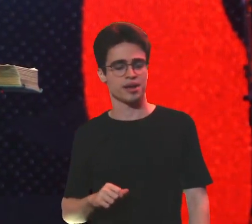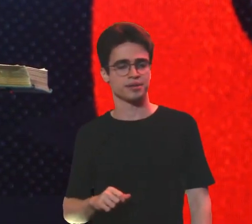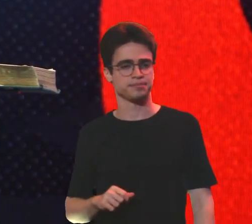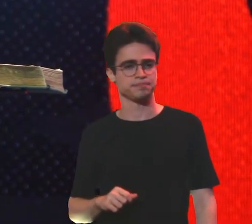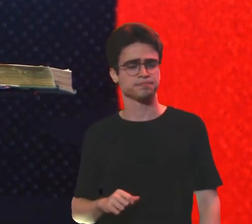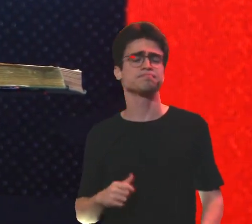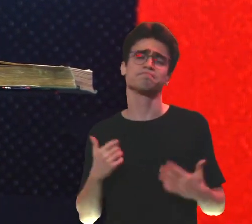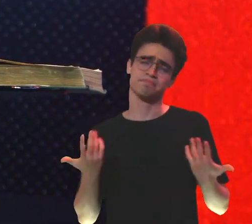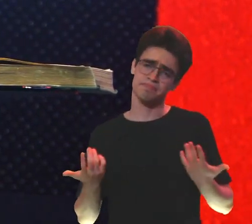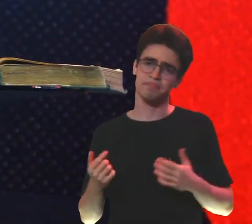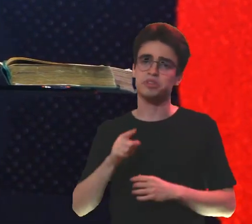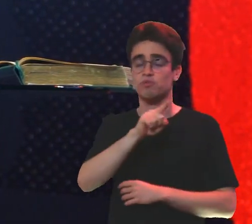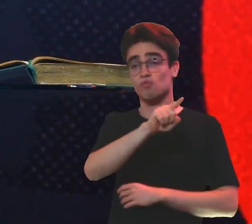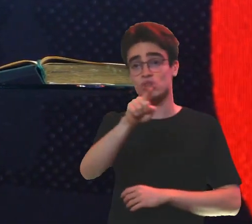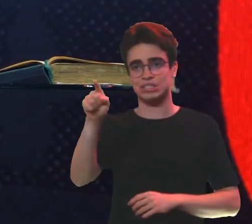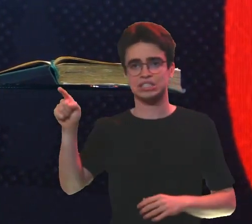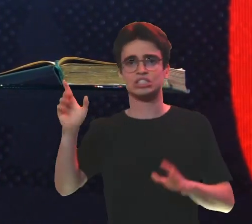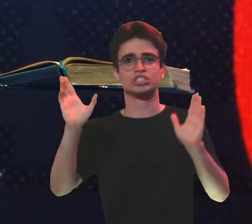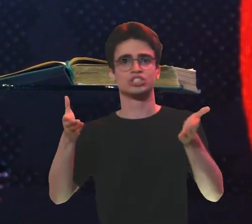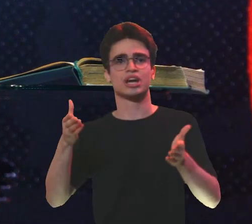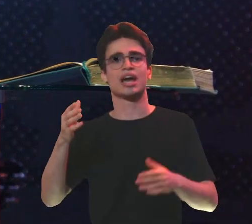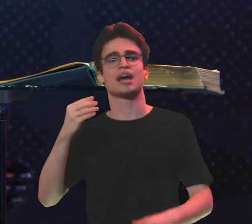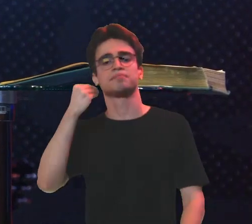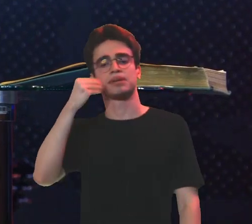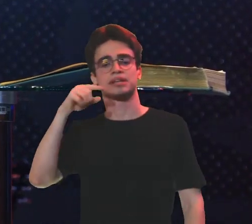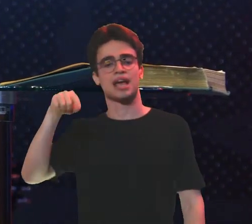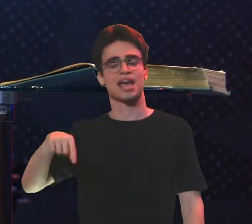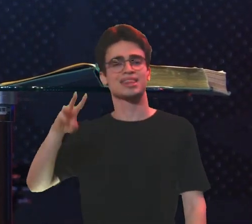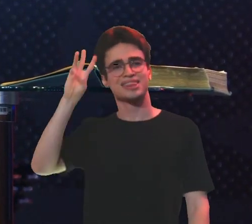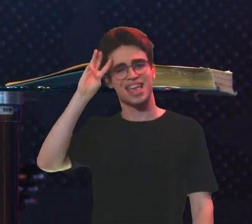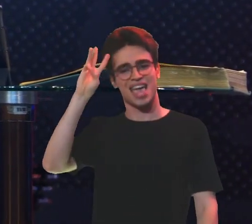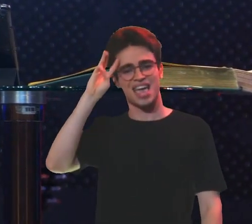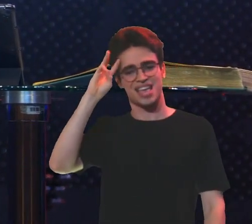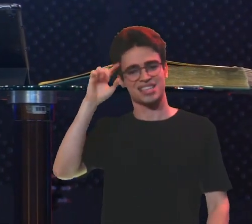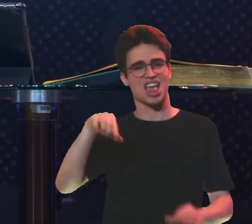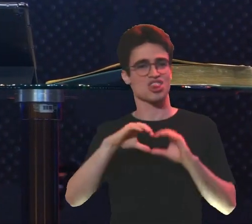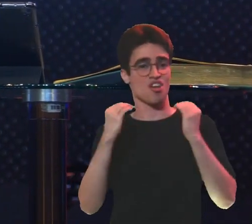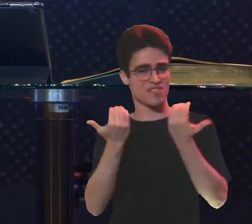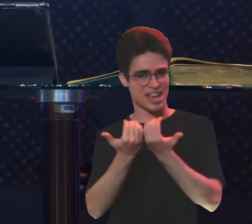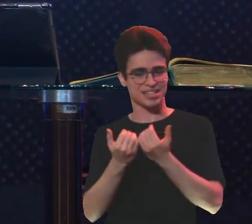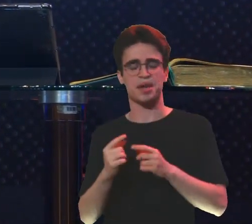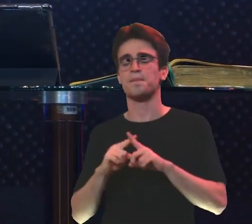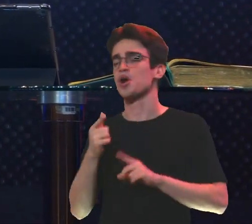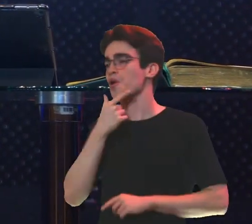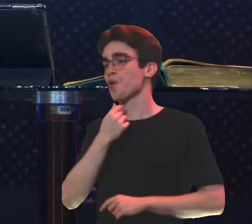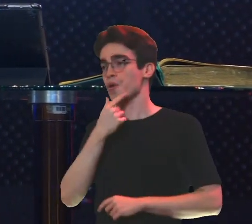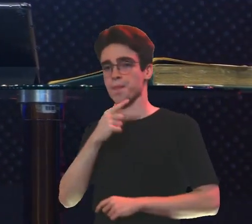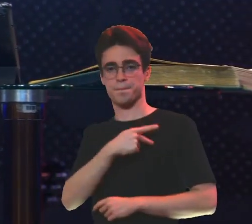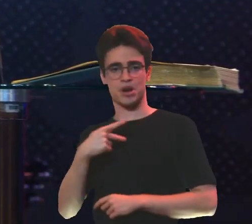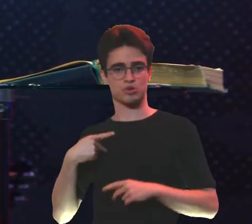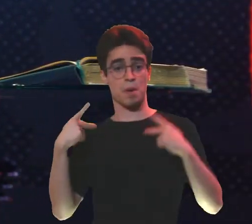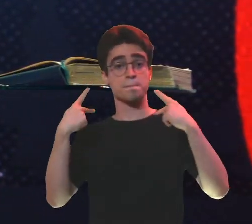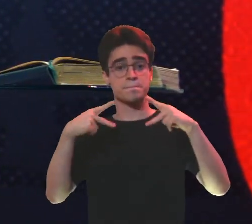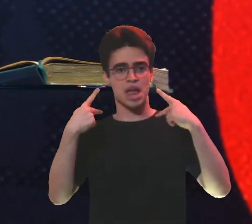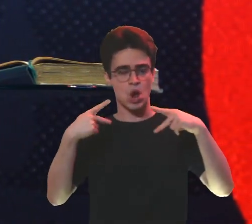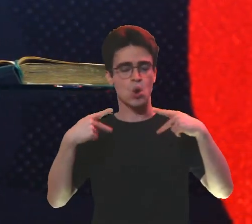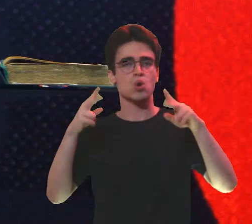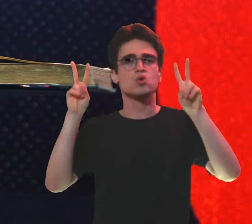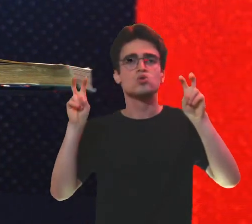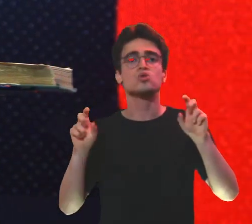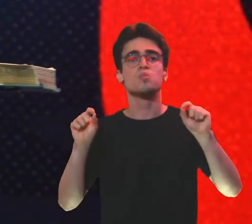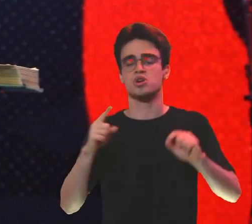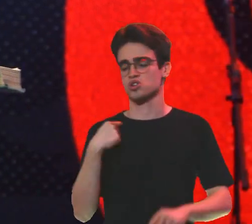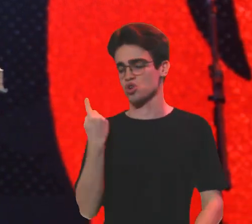mesmo. Eu não sei quantos de vocês estavam aqui na terça-feira na conferência, mas o Luca Martini pregou sobre tomar a